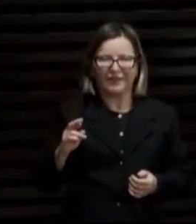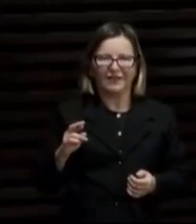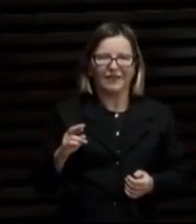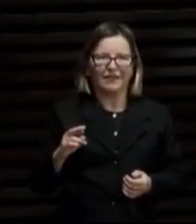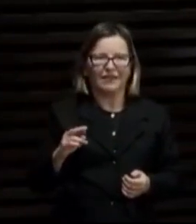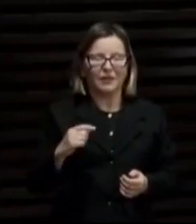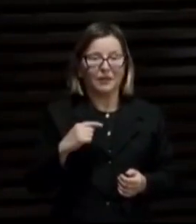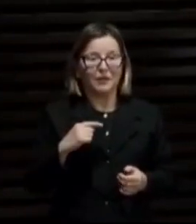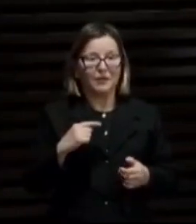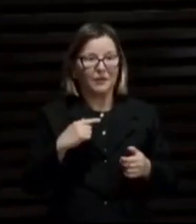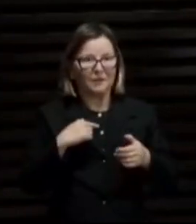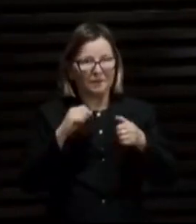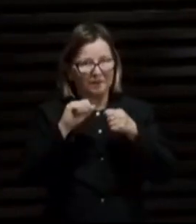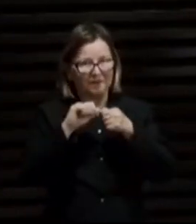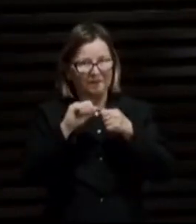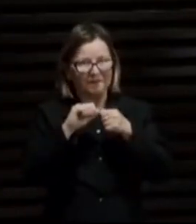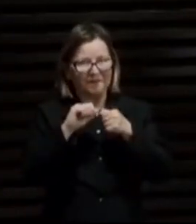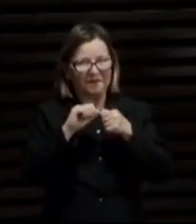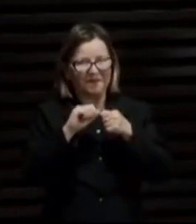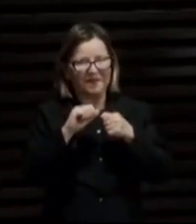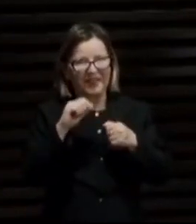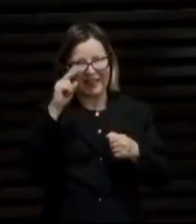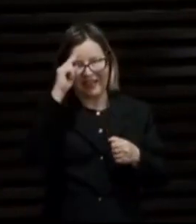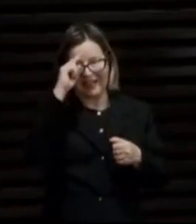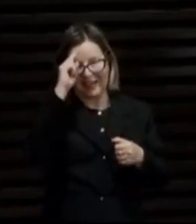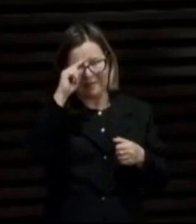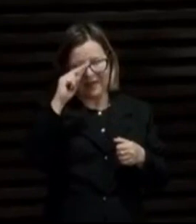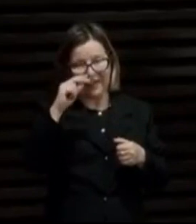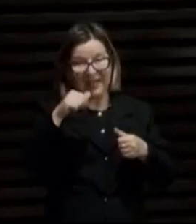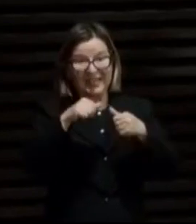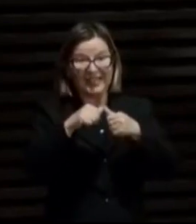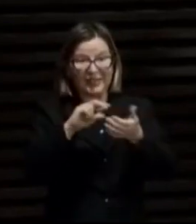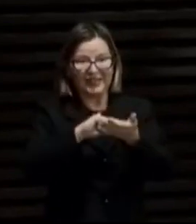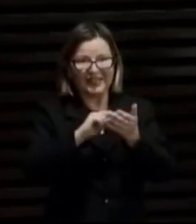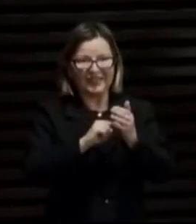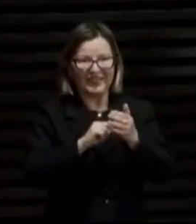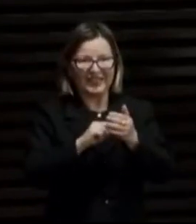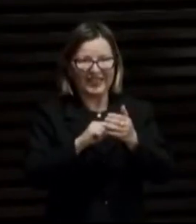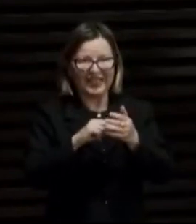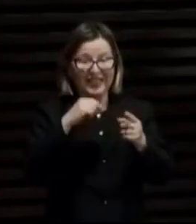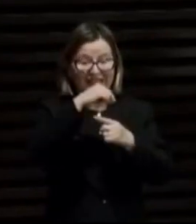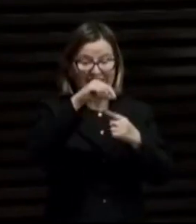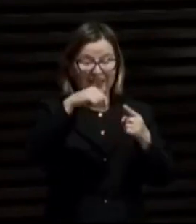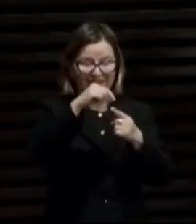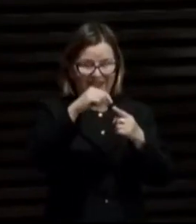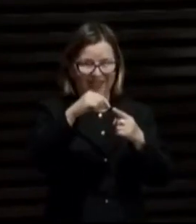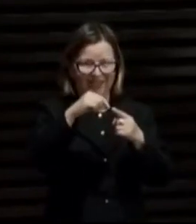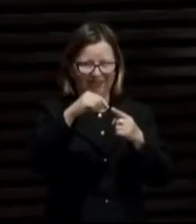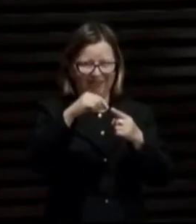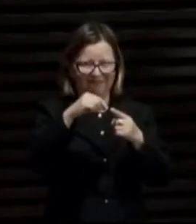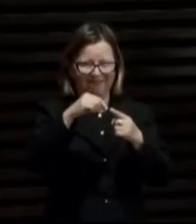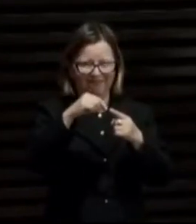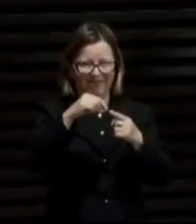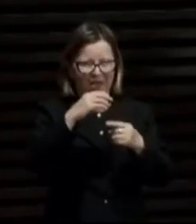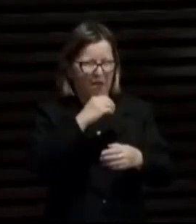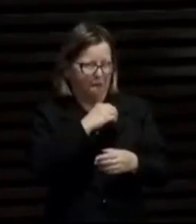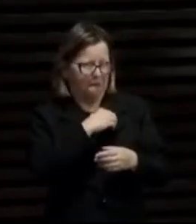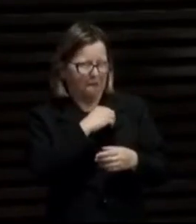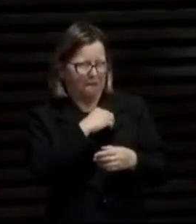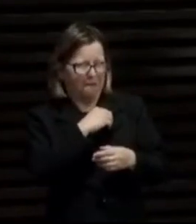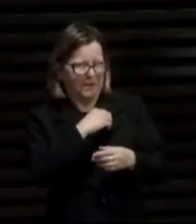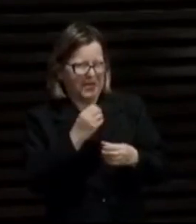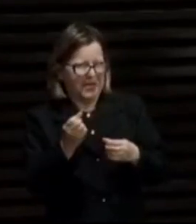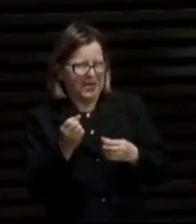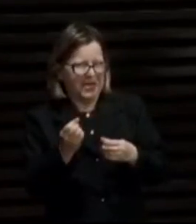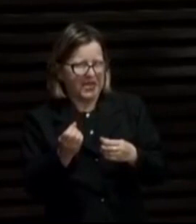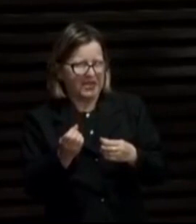isso, Marcos. É eu te mostrando ali, ó, aqui, precisa ser podado. Aquele pecado sutil,